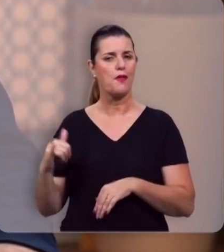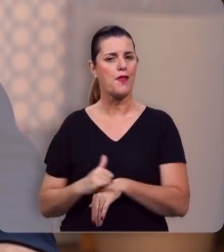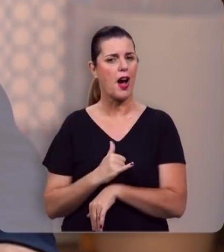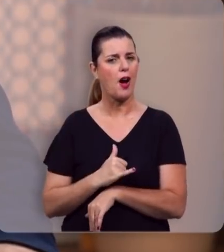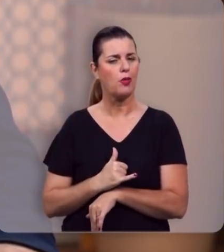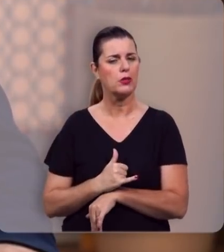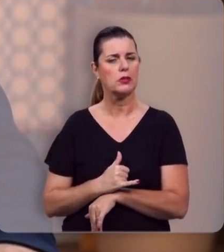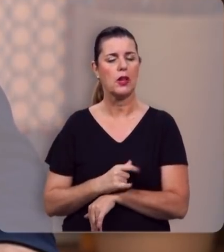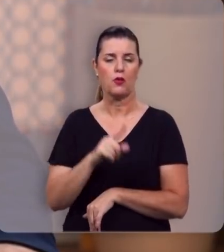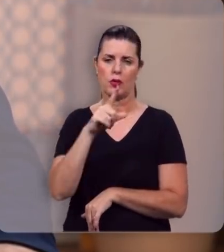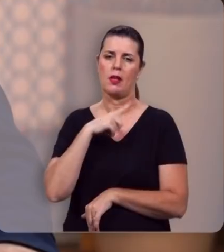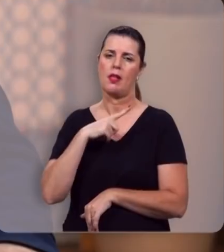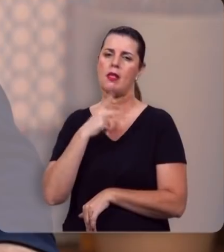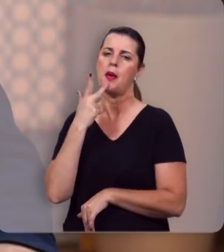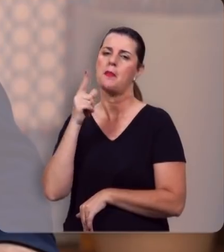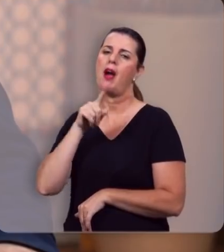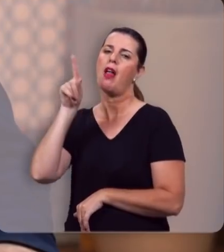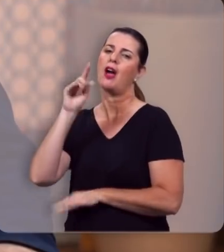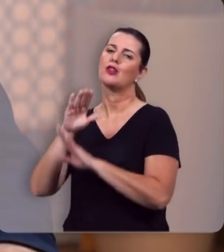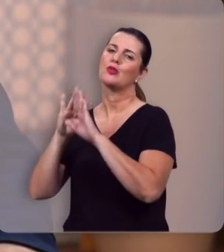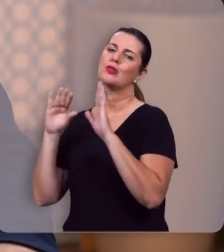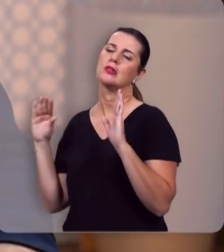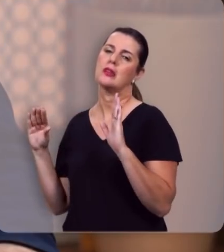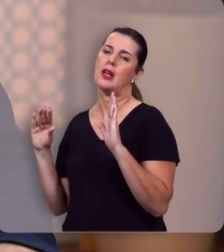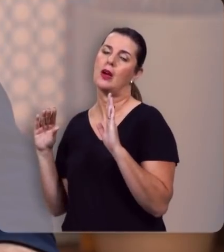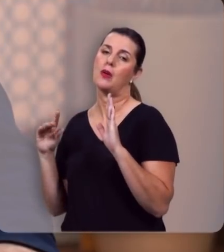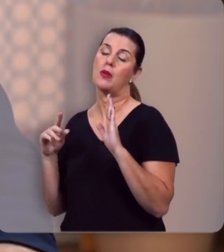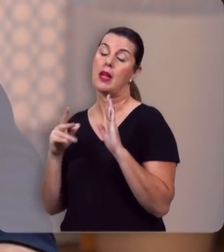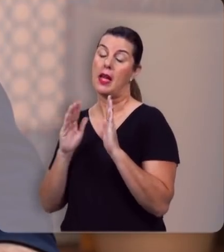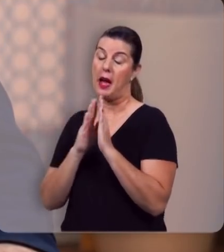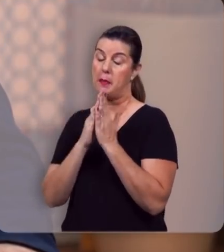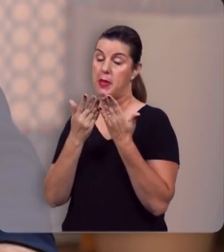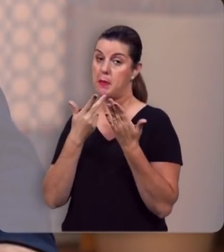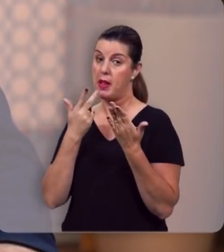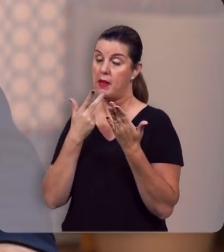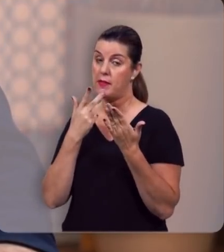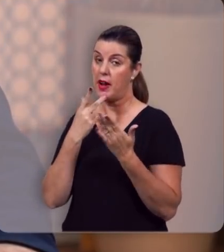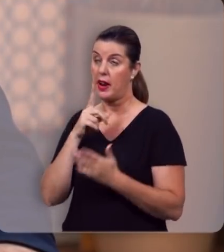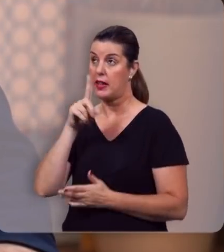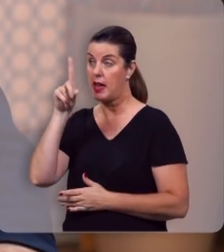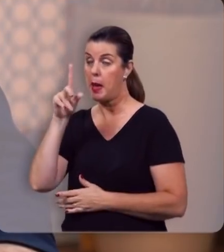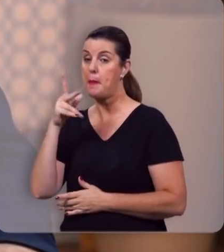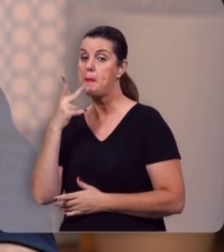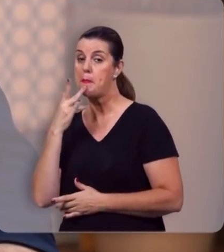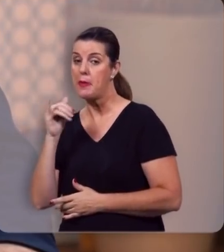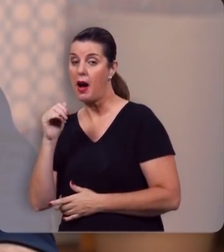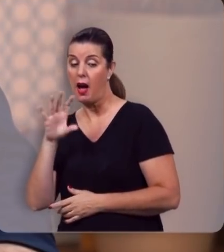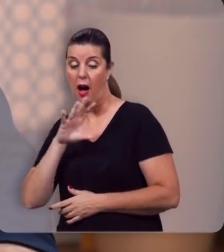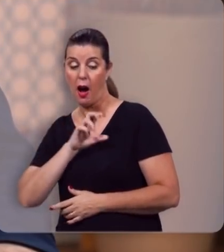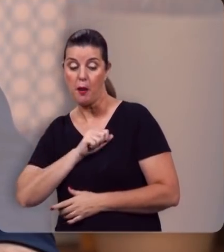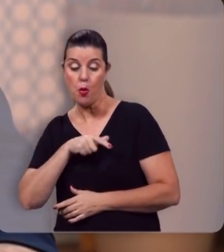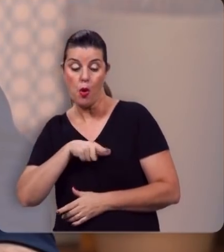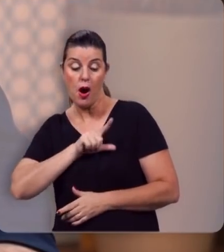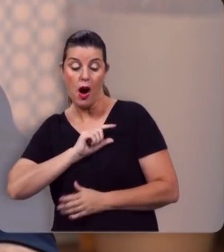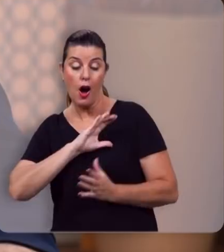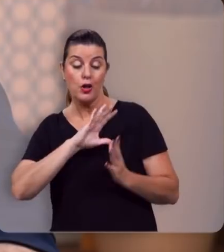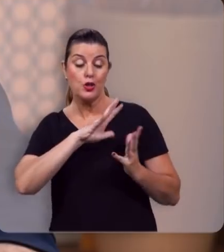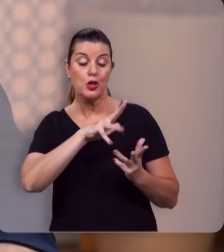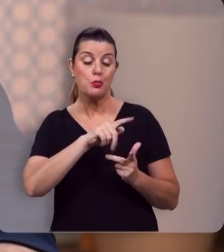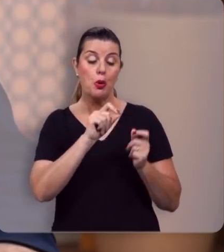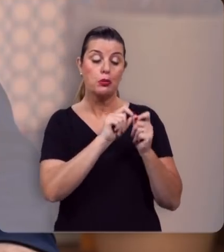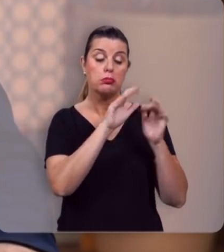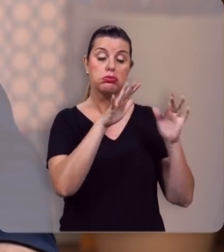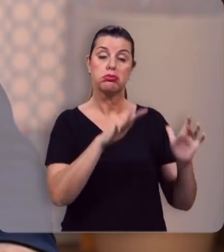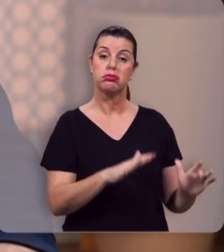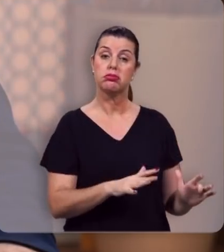tem um pai que está nos céus. E a Bíblia diz que esse pai te amou antes da fundação do mundo. E